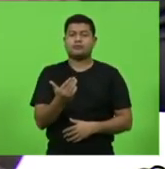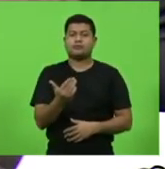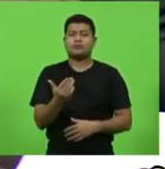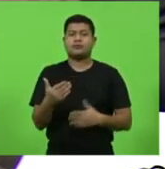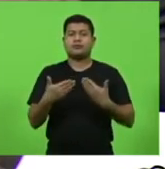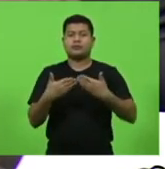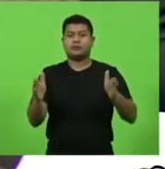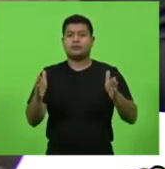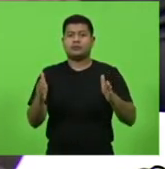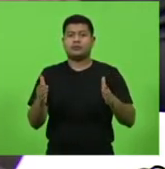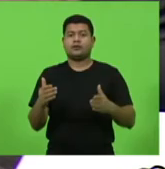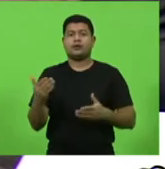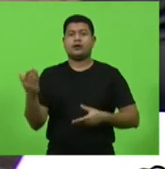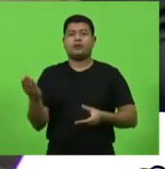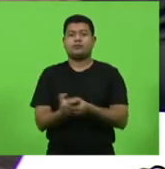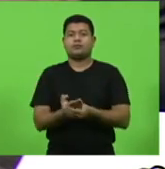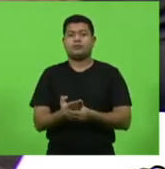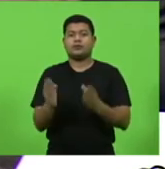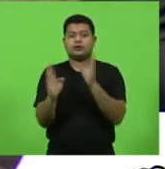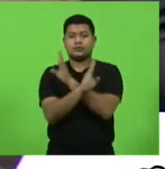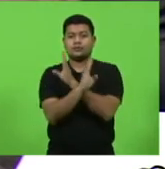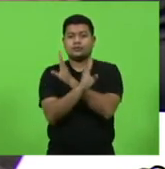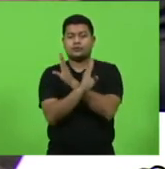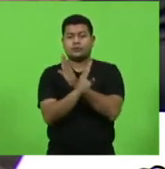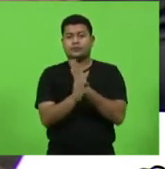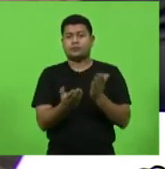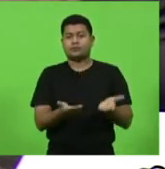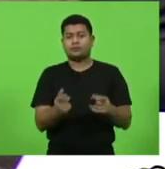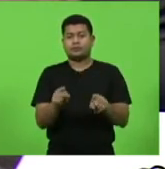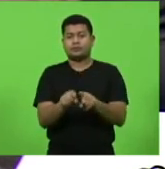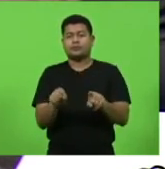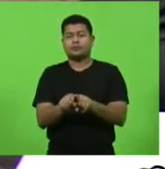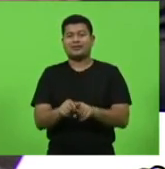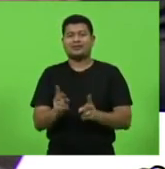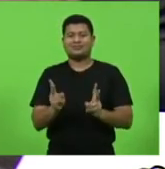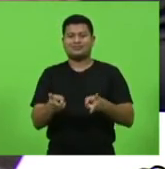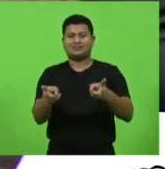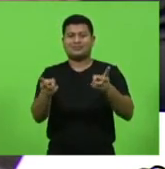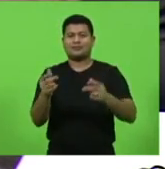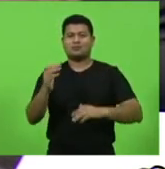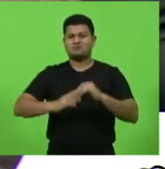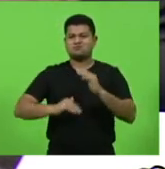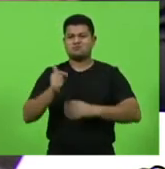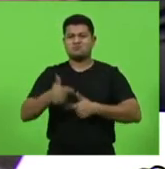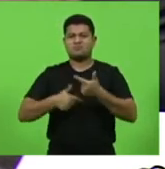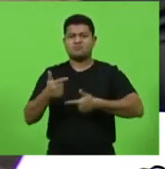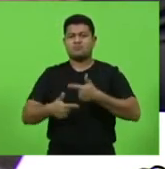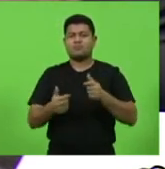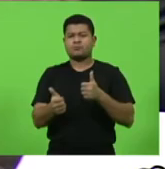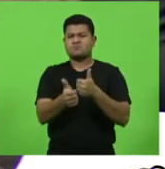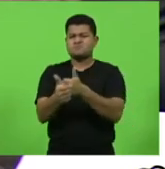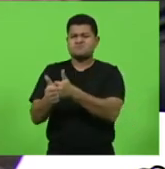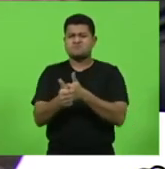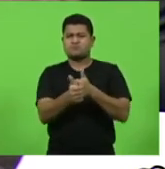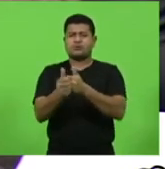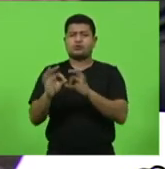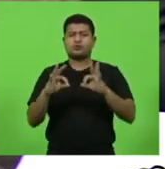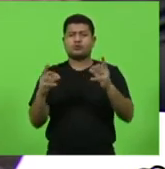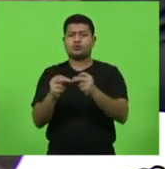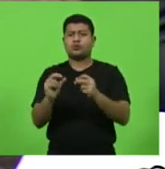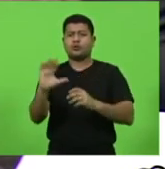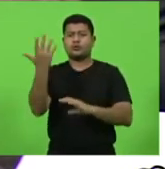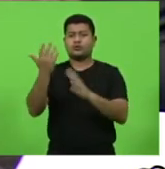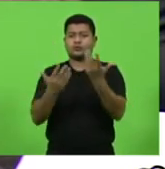abertura de processos de investigação e também sempre atuou muito próximo a todos os casos que envolvendo